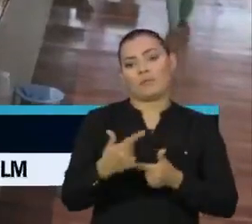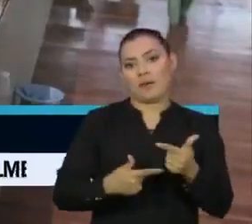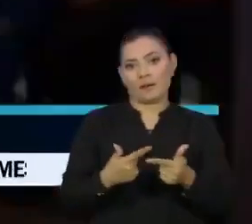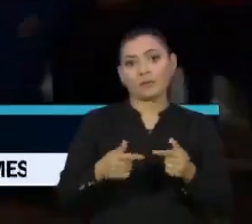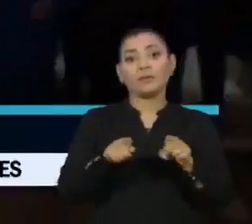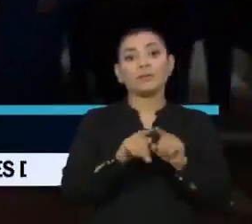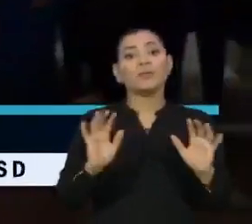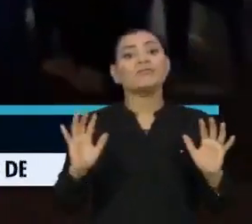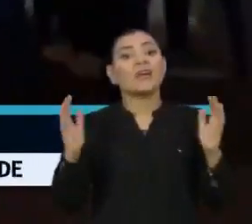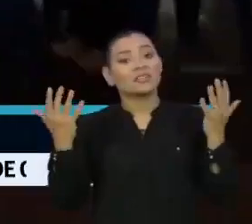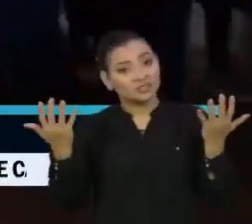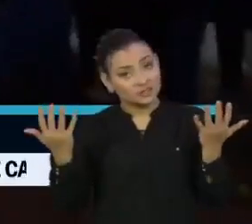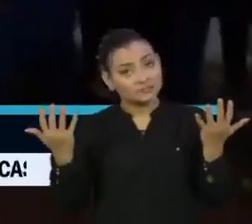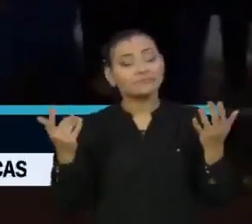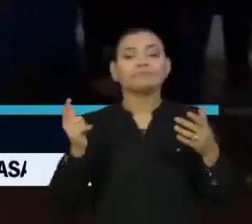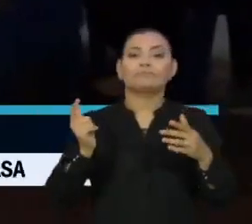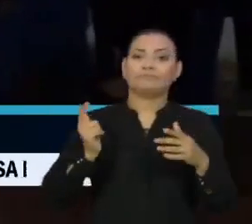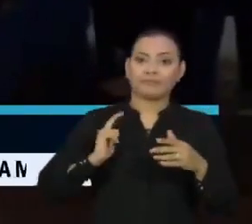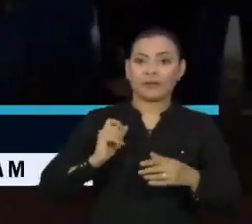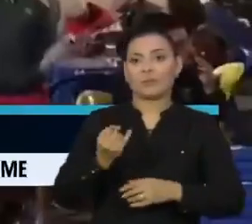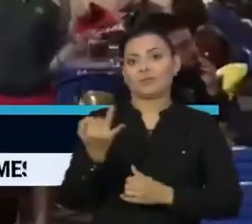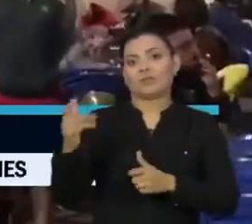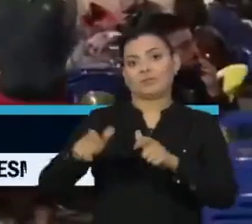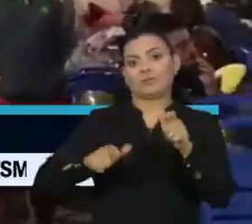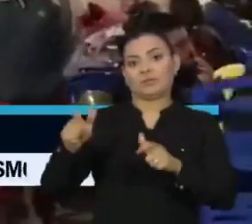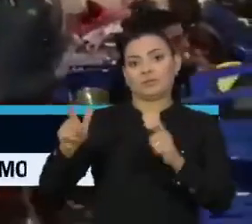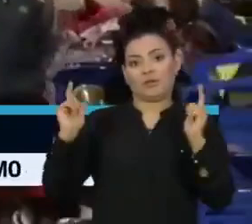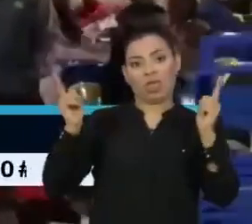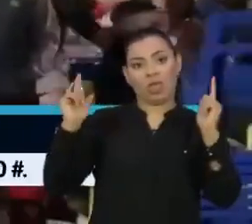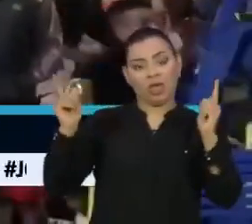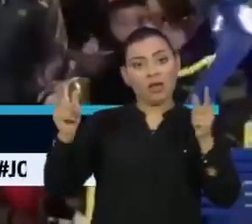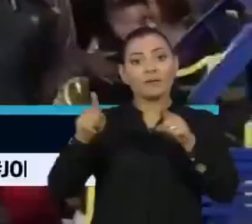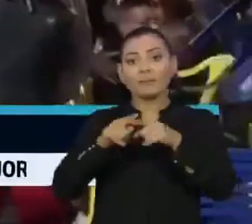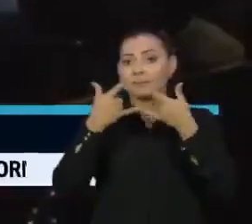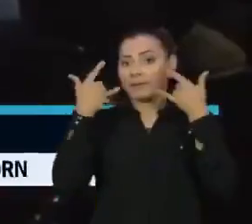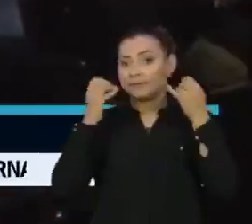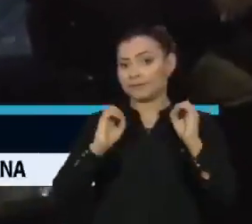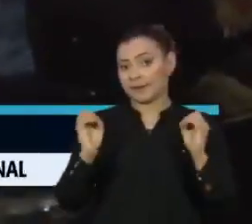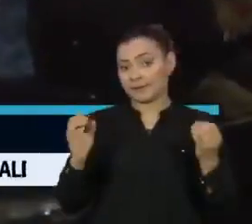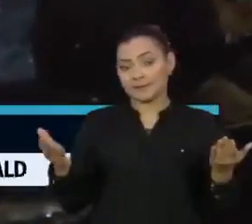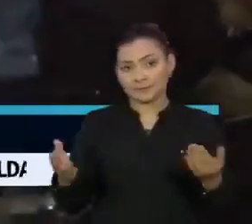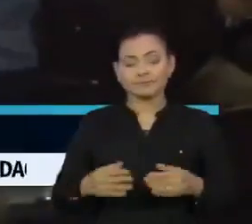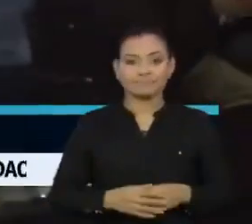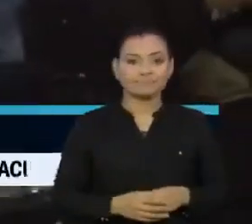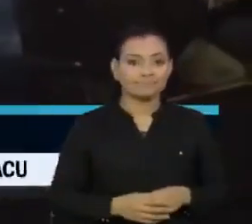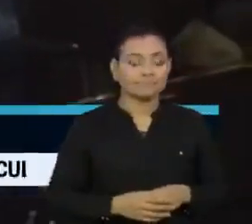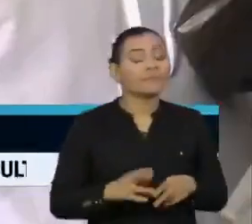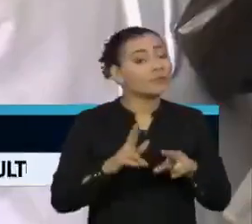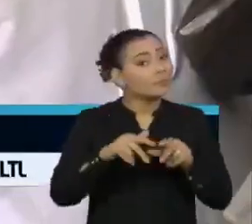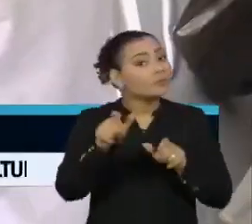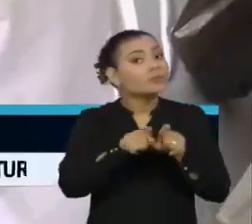às festas, que reúnem um grande número de pessoas, em geral, sem máscaras. Deve-se levar em